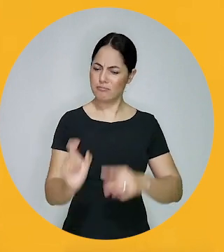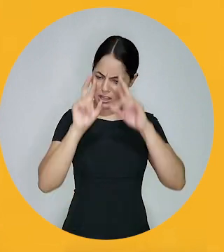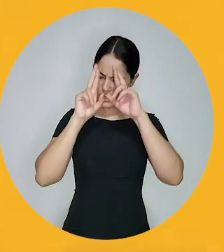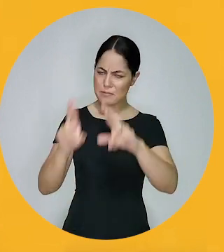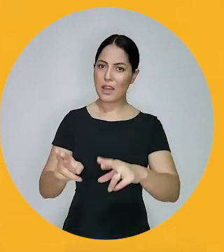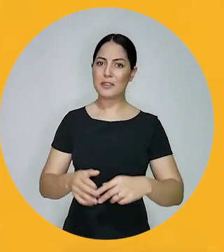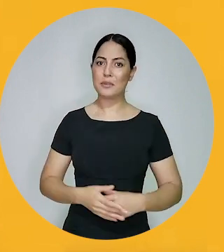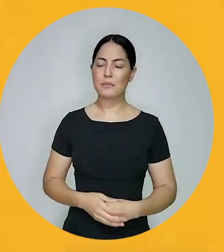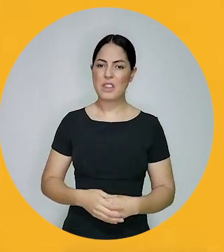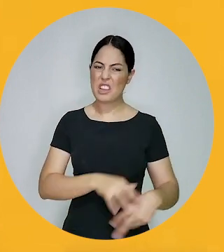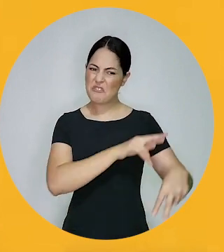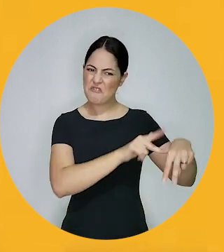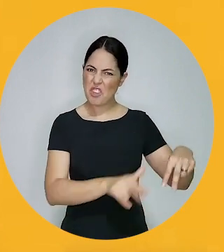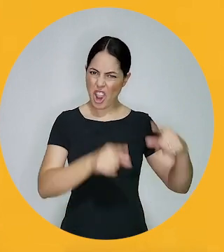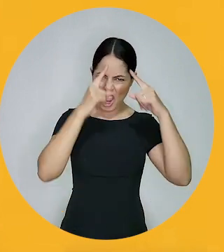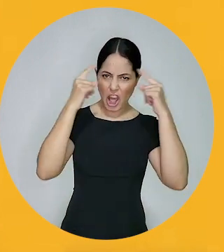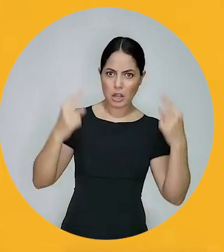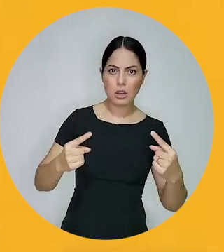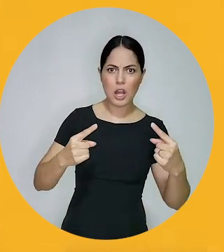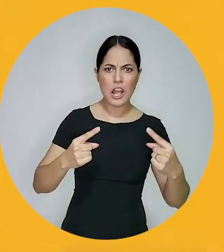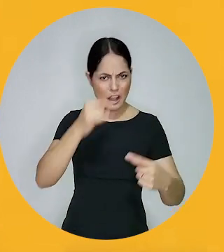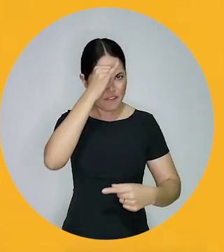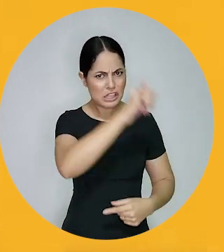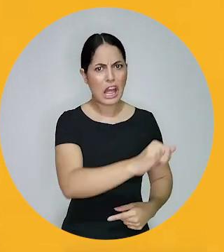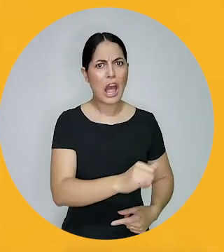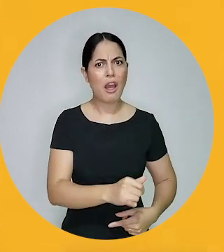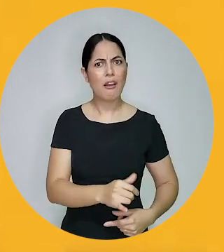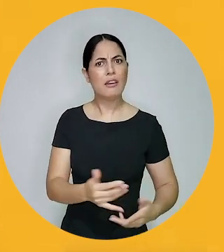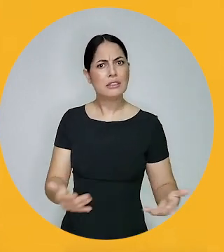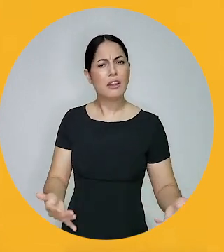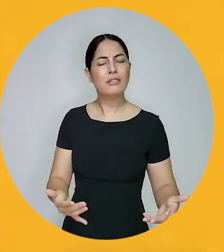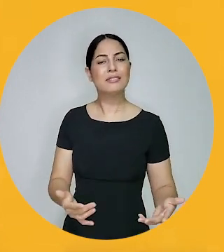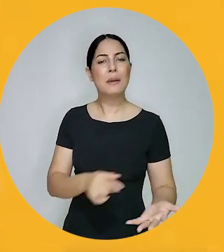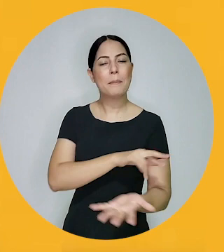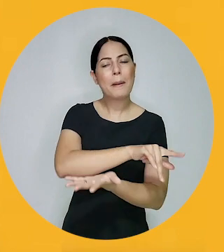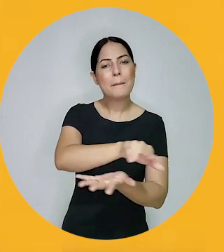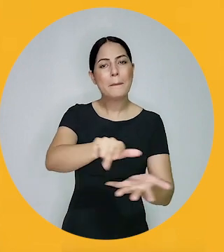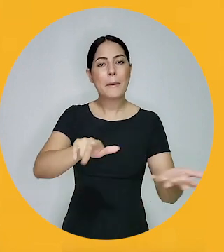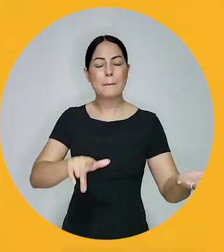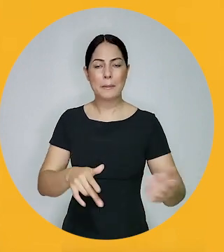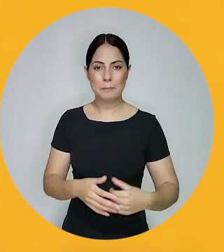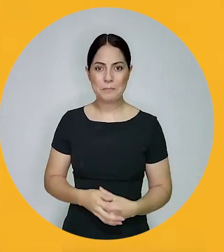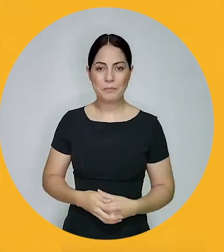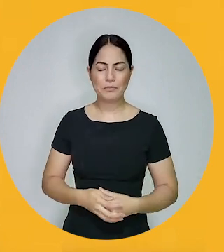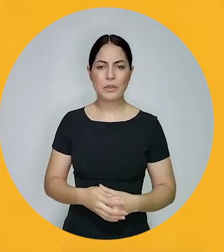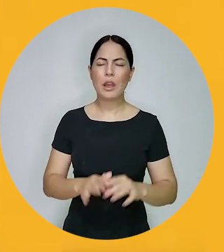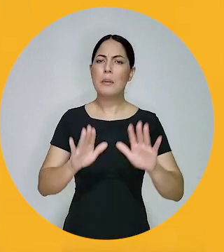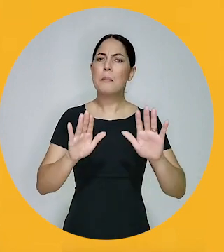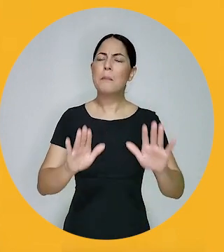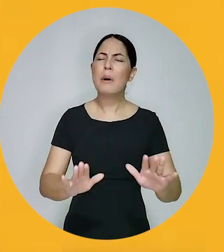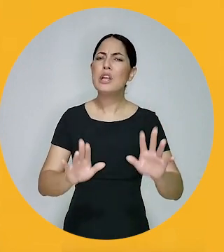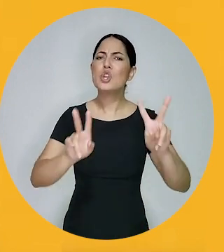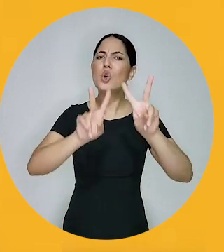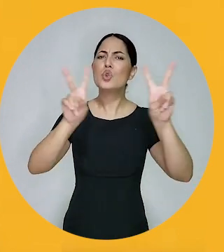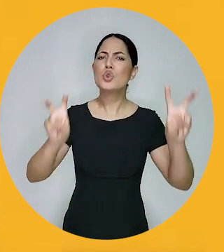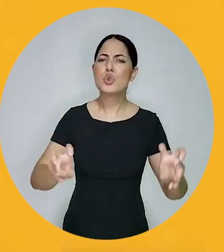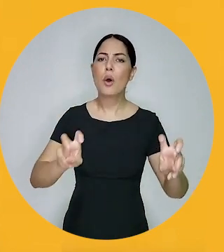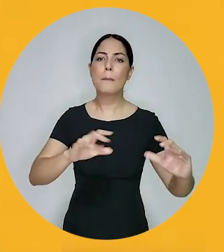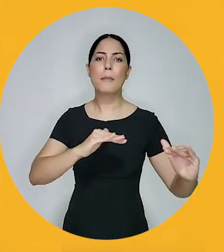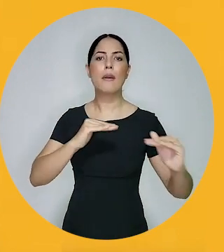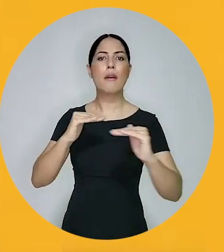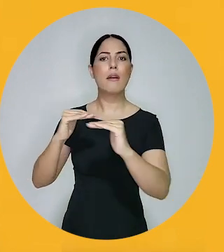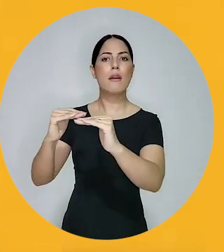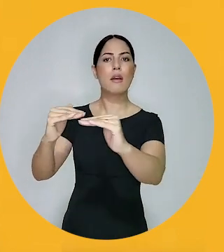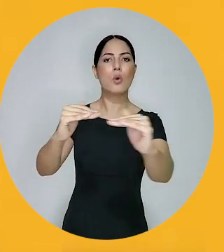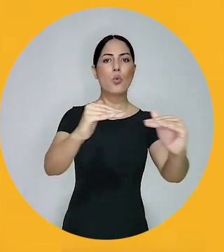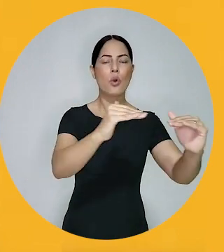ao combate da violência de gênero, ao combate da violência contra a mulher, em todas as suas nuances. Quando nós falamos